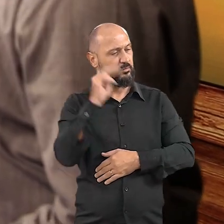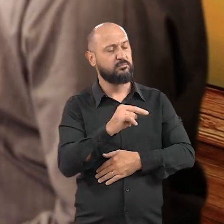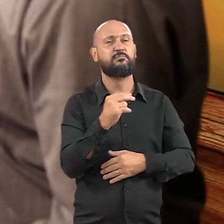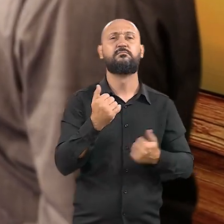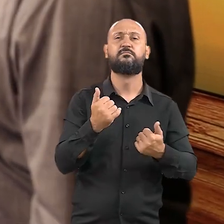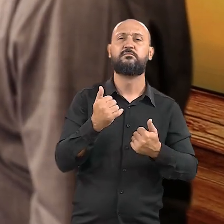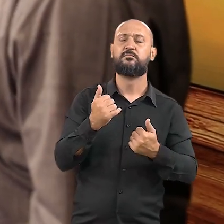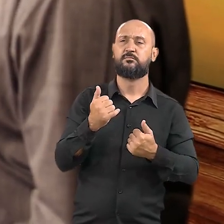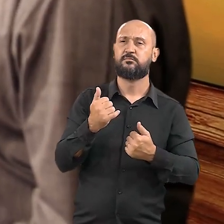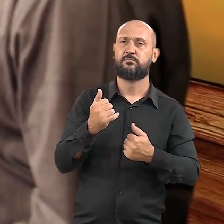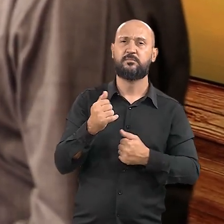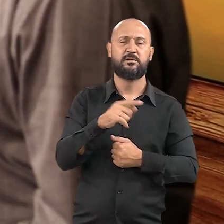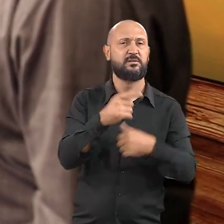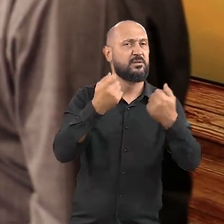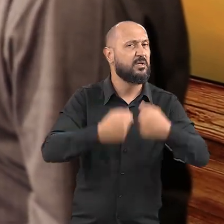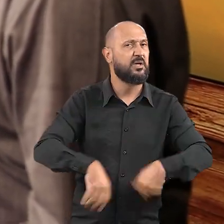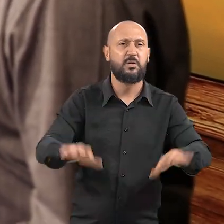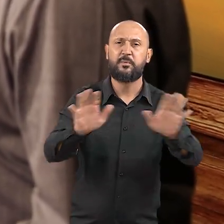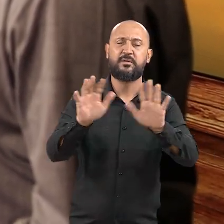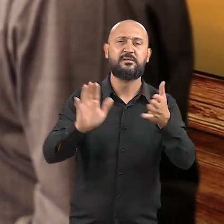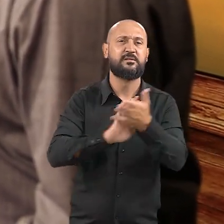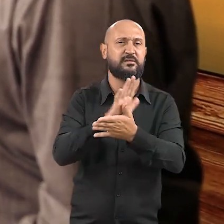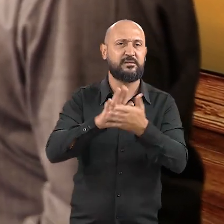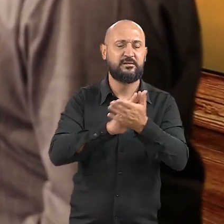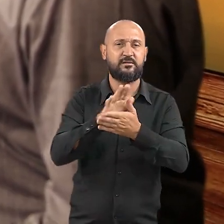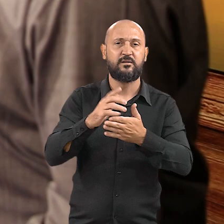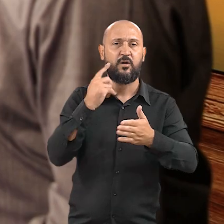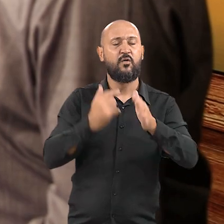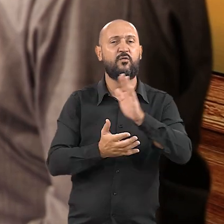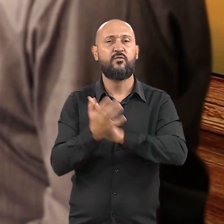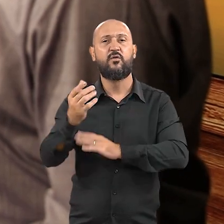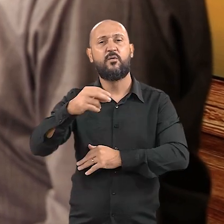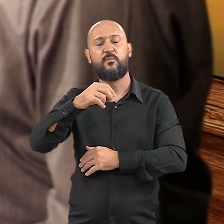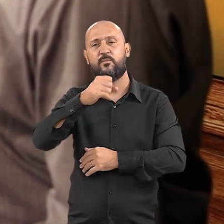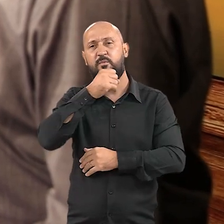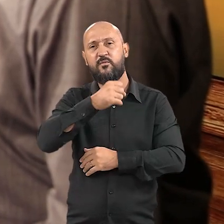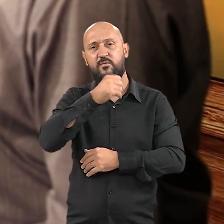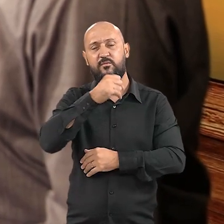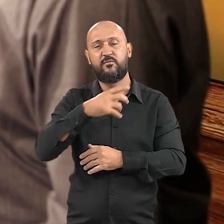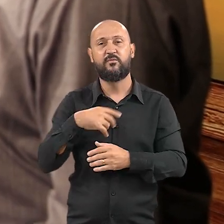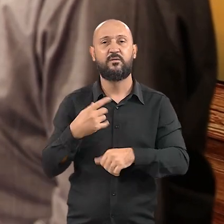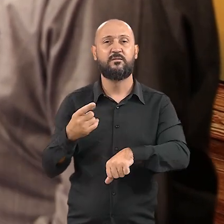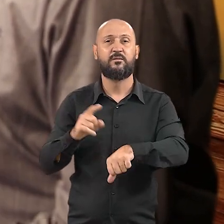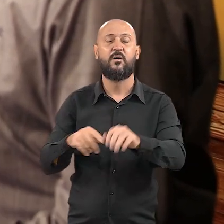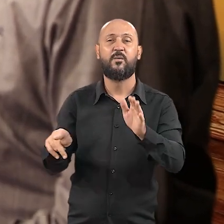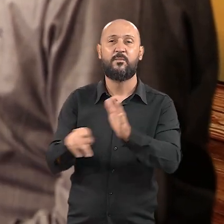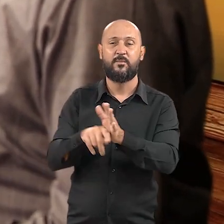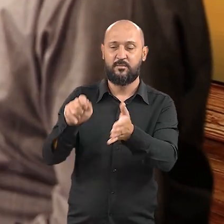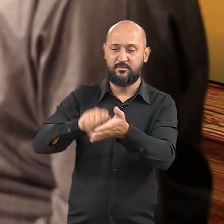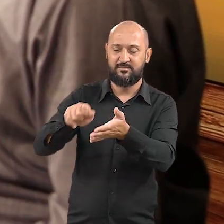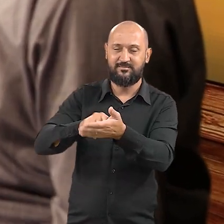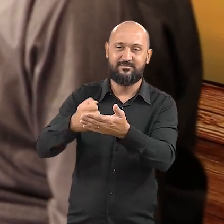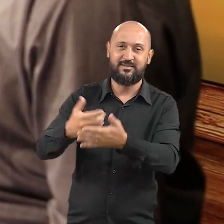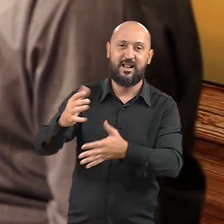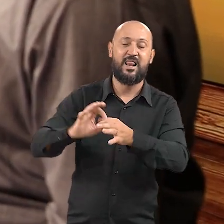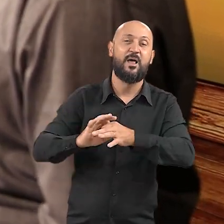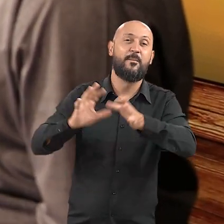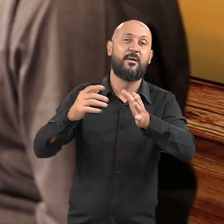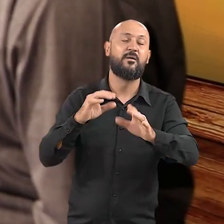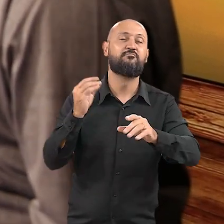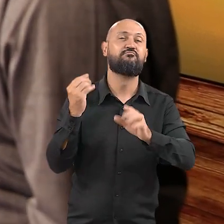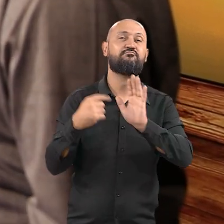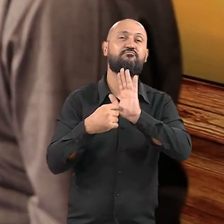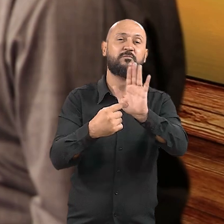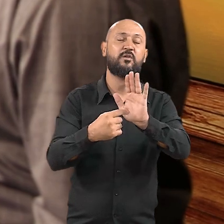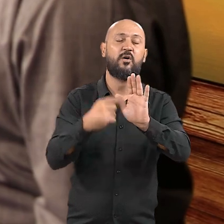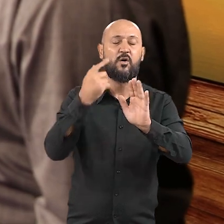eu ver. Aí ele falou, pô, isso aqui não precisa nada. Falei, daqui. Aí ele levou no voo, o próprio voo autorizou. Aí